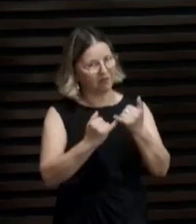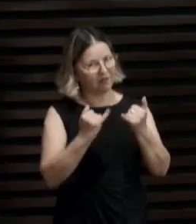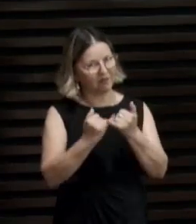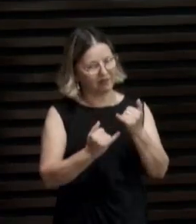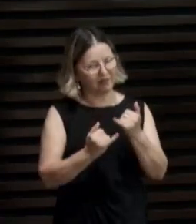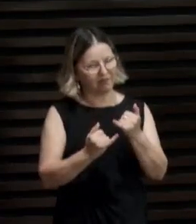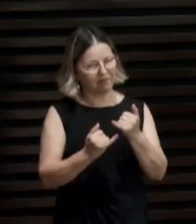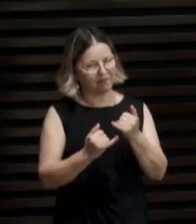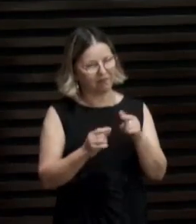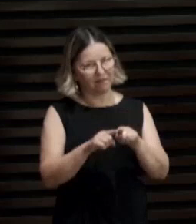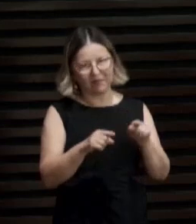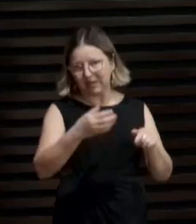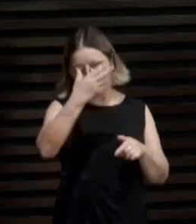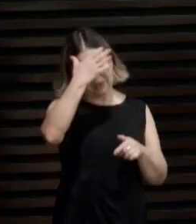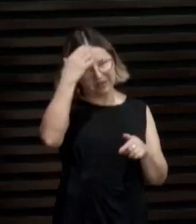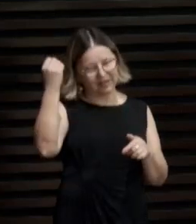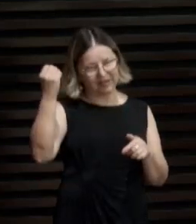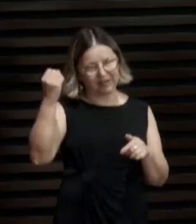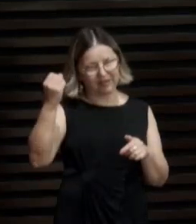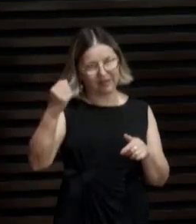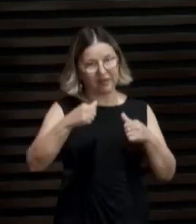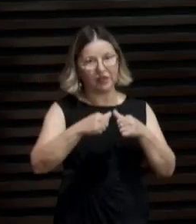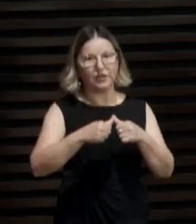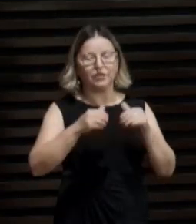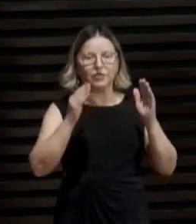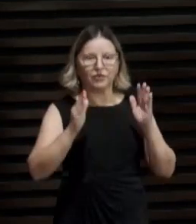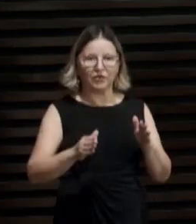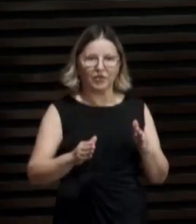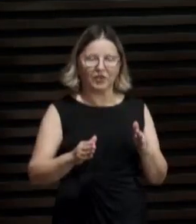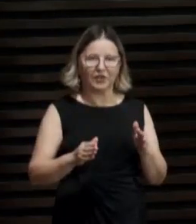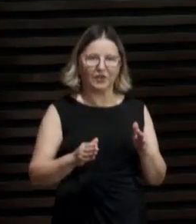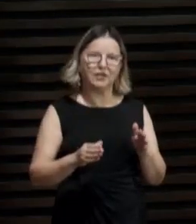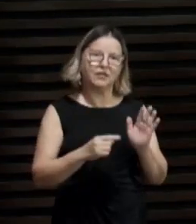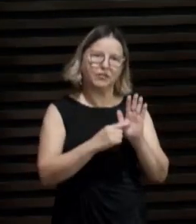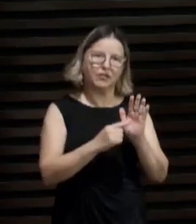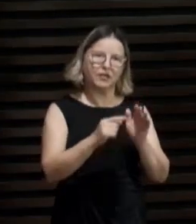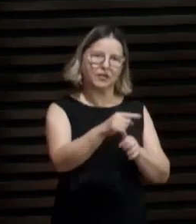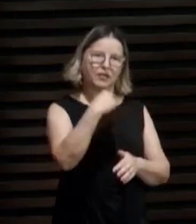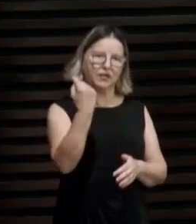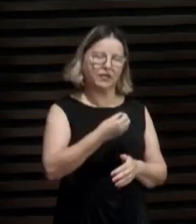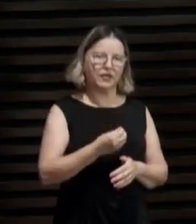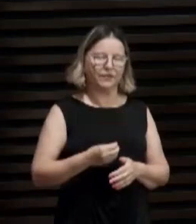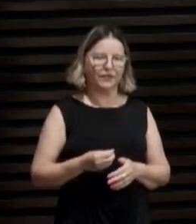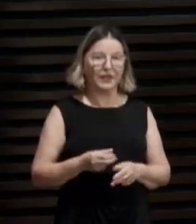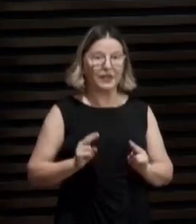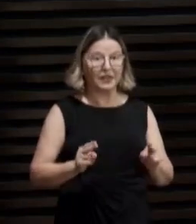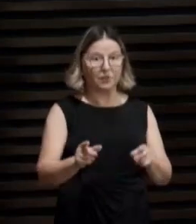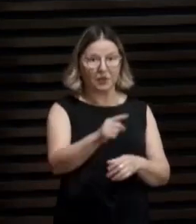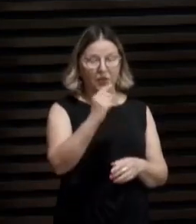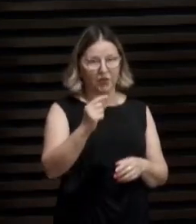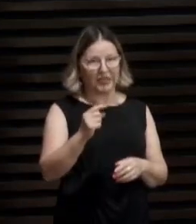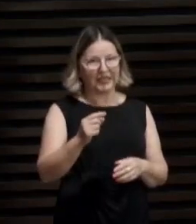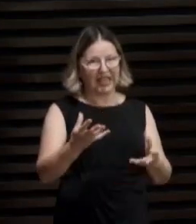não se esqueça que isso já está sendo colocado em nossas vidas. Todas as vezes que nós aceitamos a